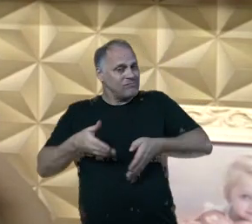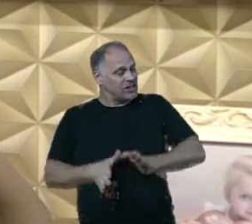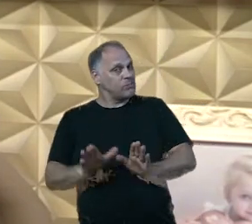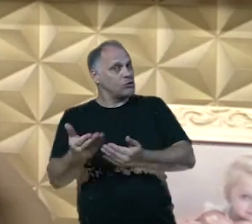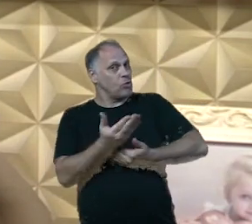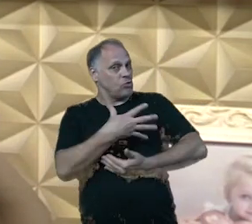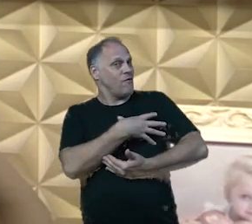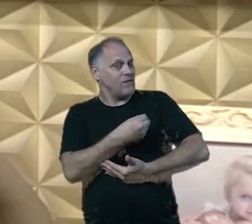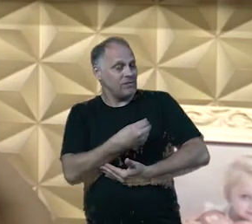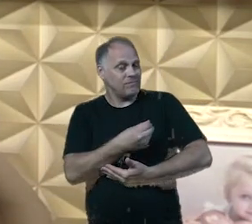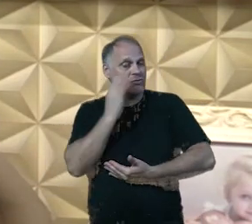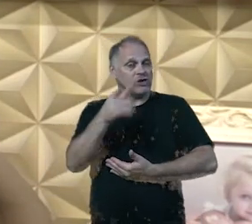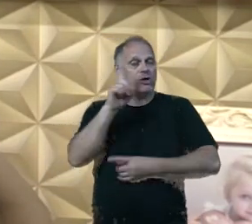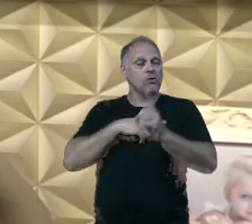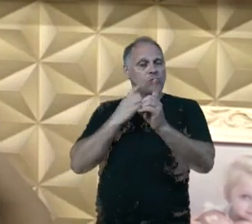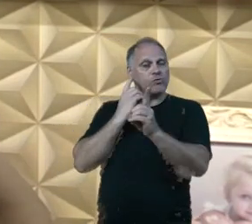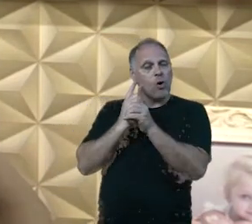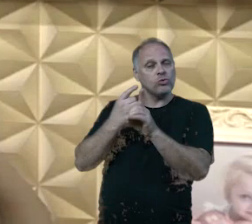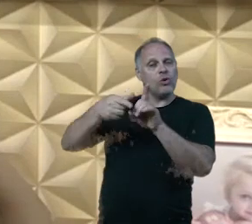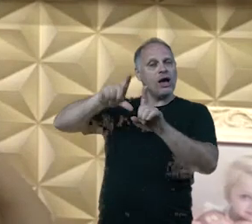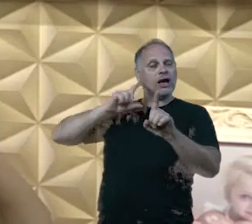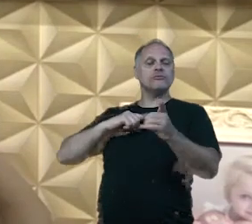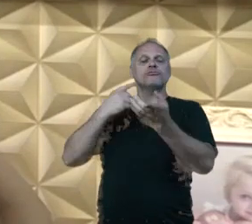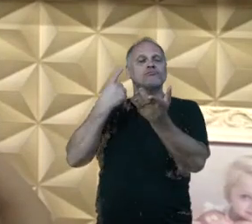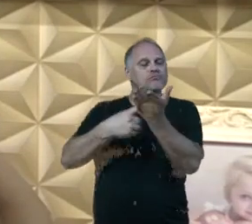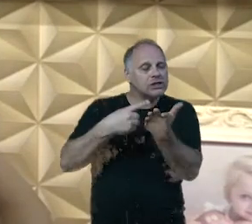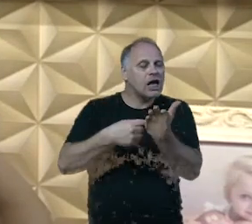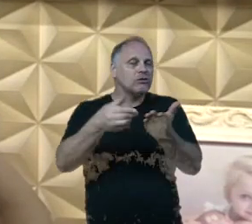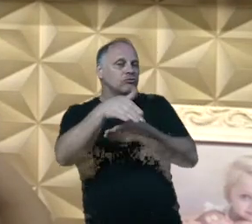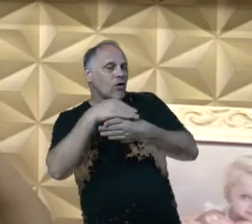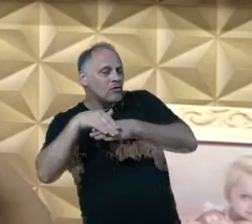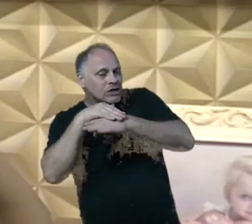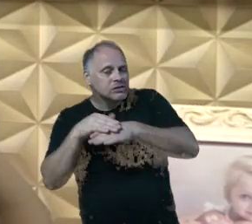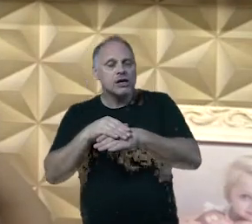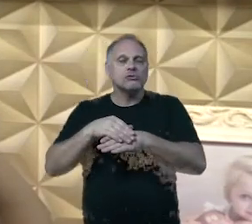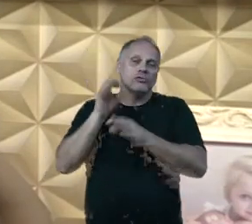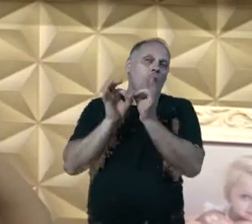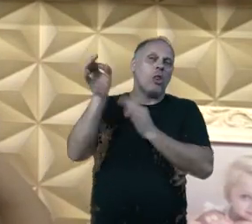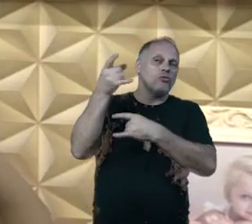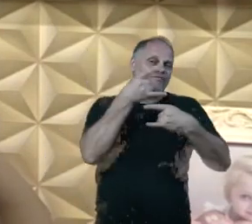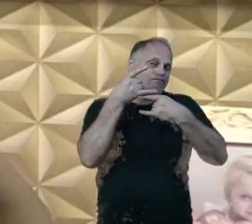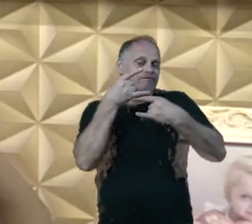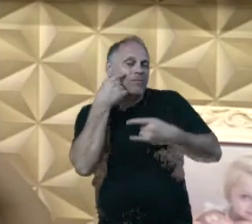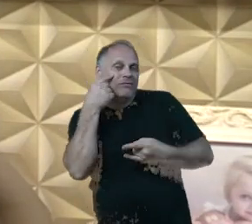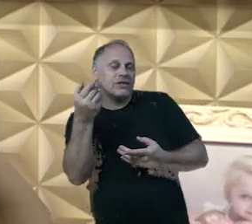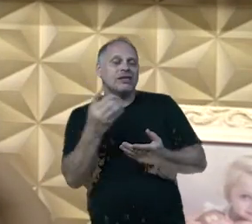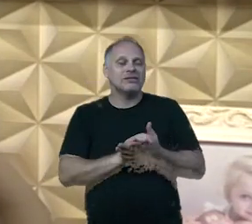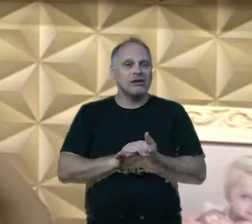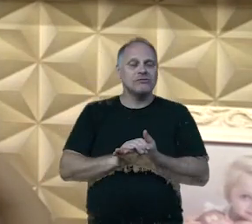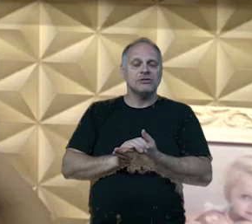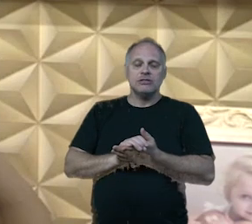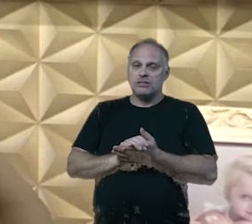momento, assim. Então, a gente já tem alguns encontros previamente e espera, então, o